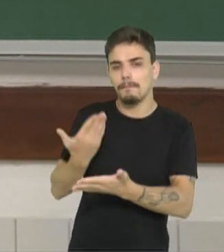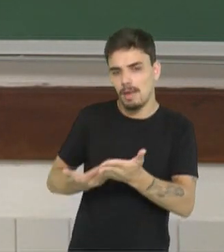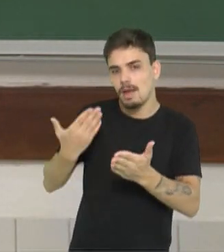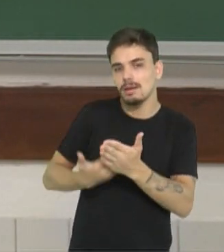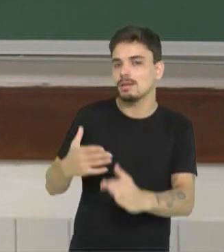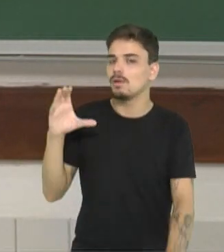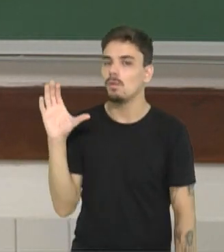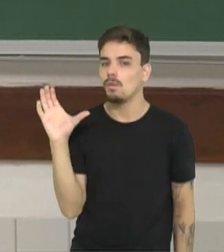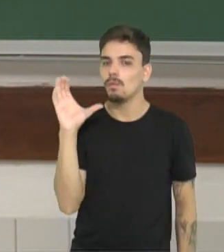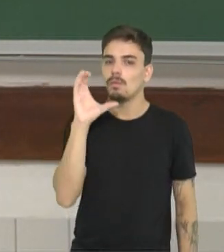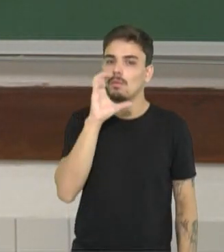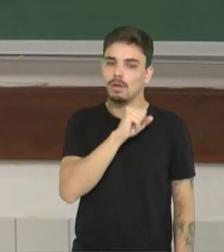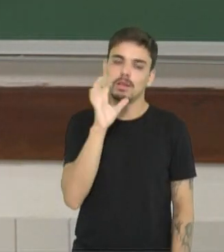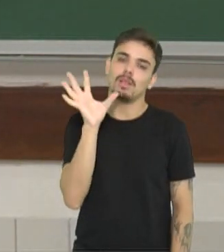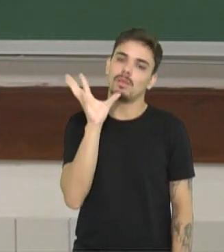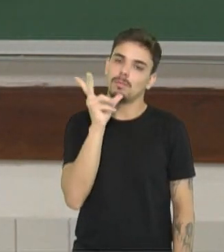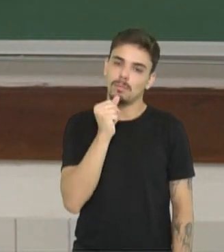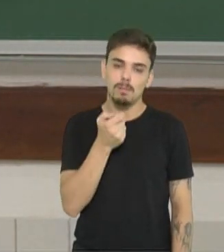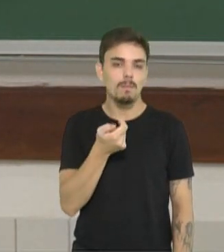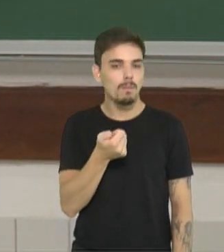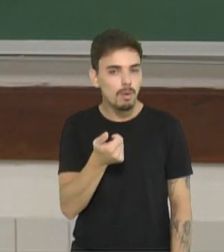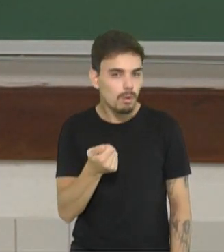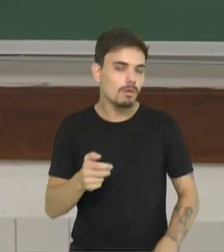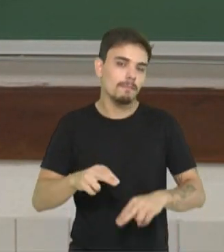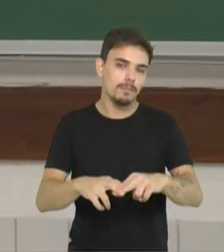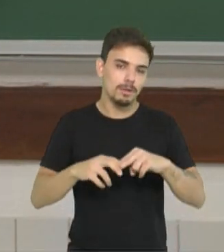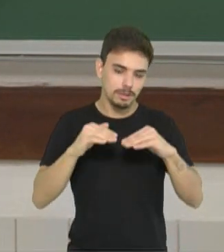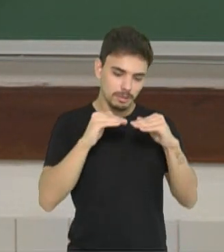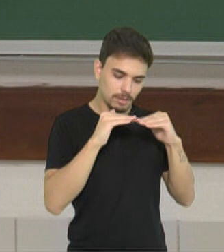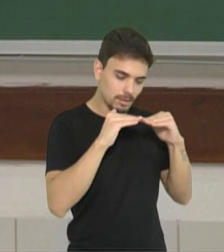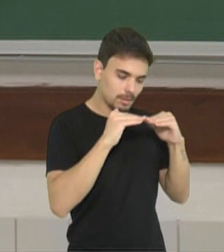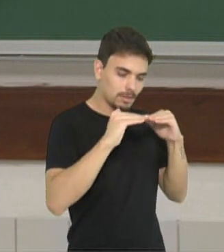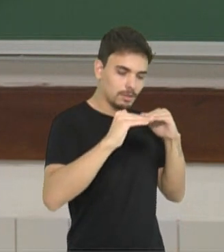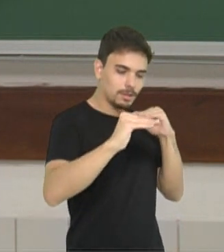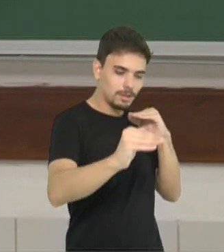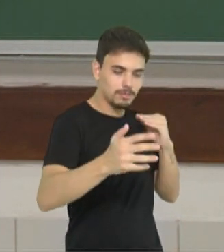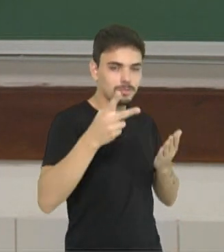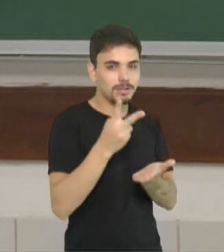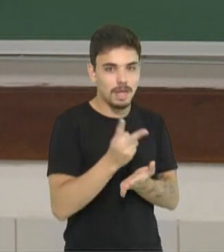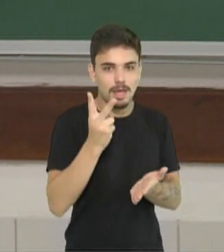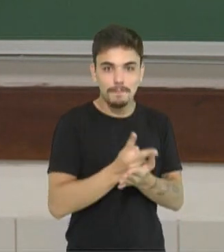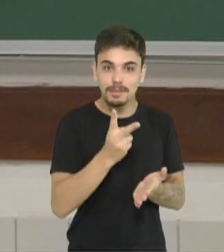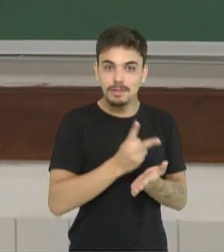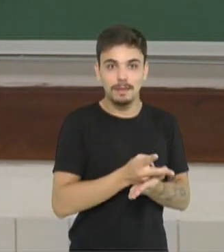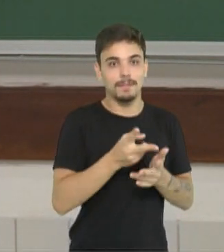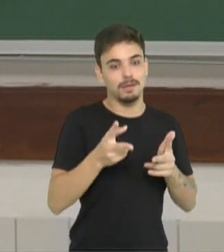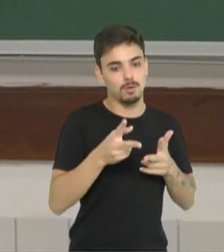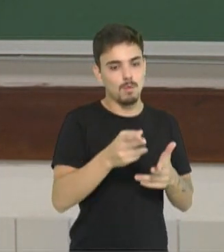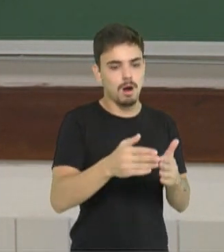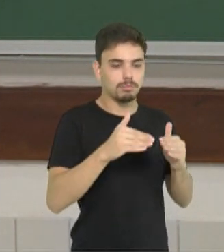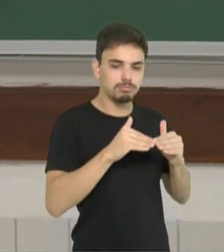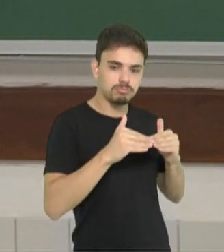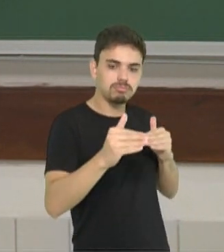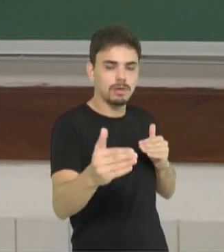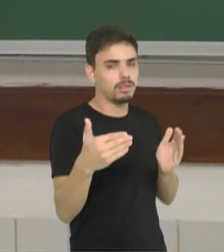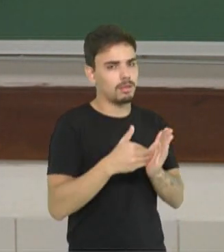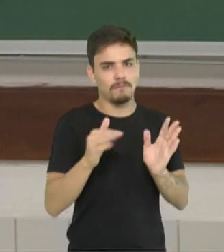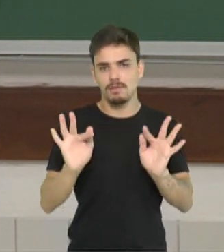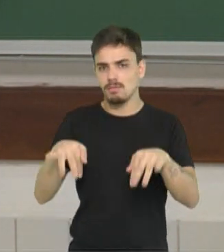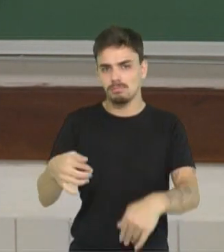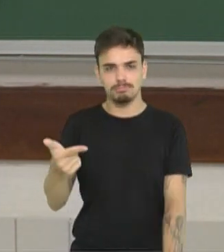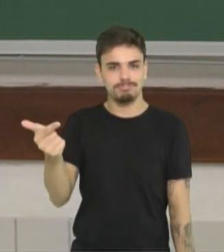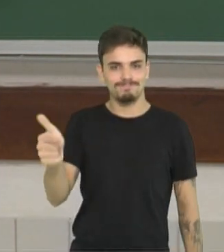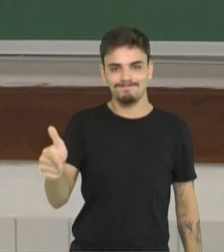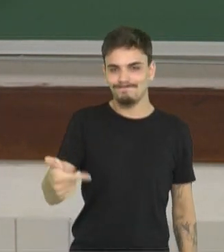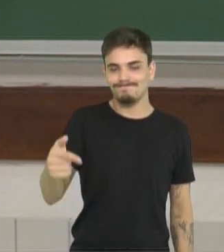de velocidade. Então, ele não vai conseguir manter o mesmo ritmo sem alterar nada até o final da prova, né?